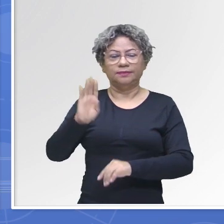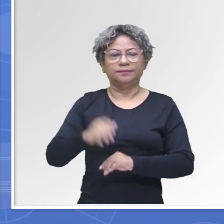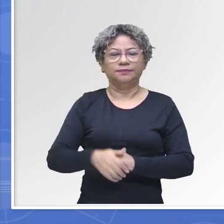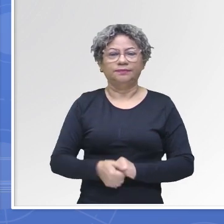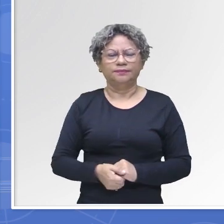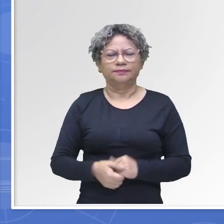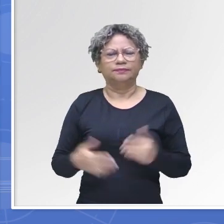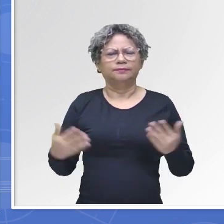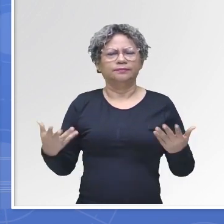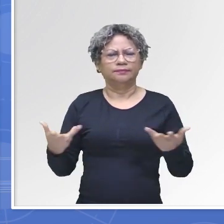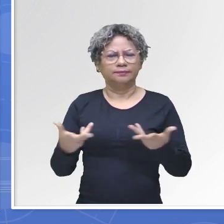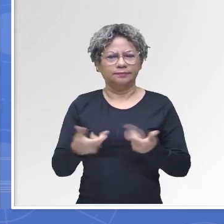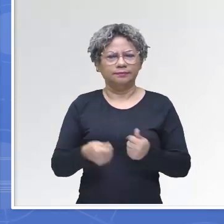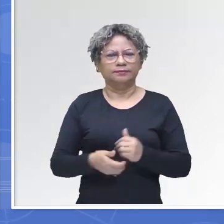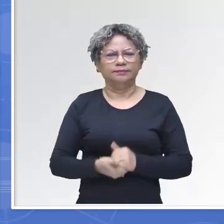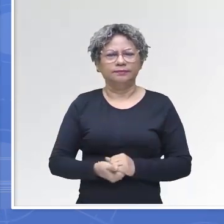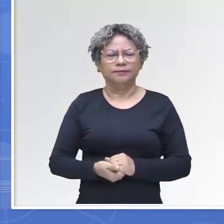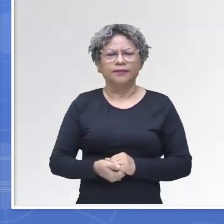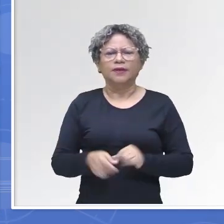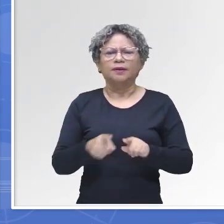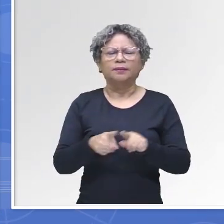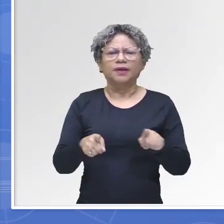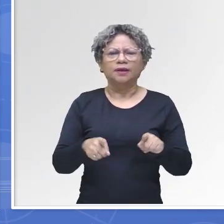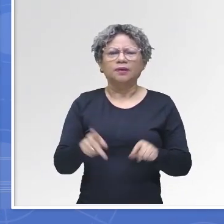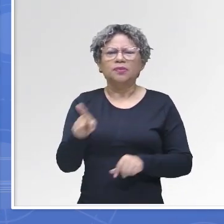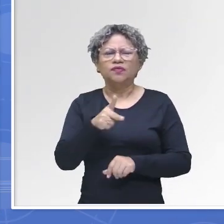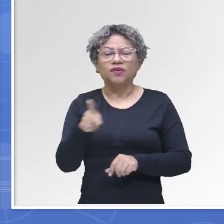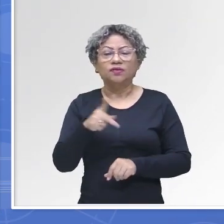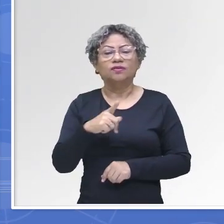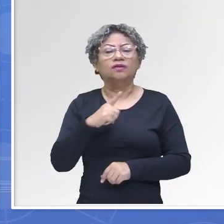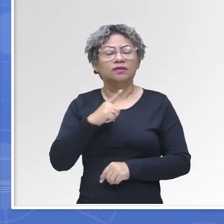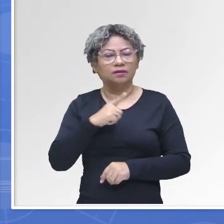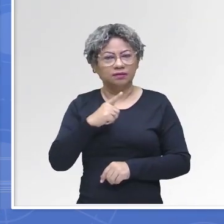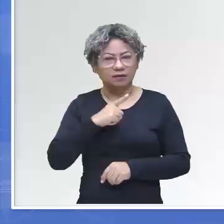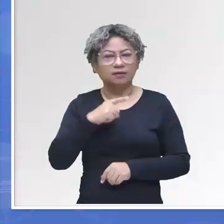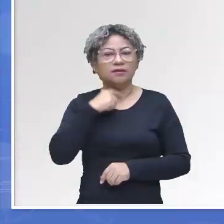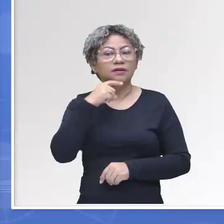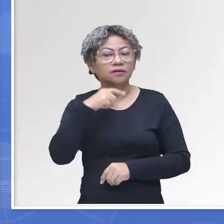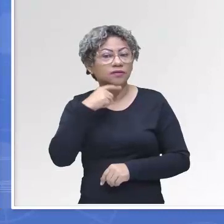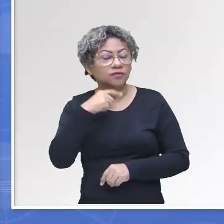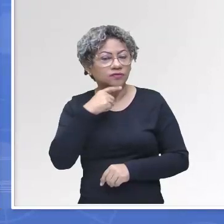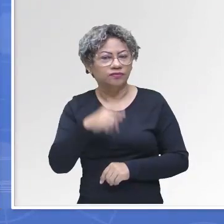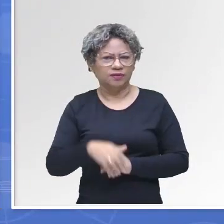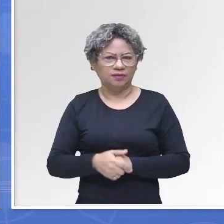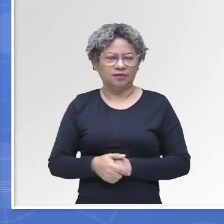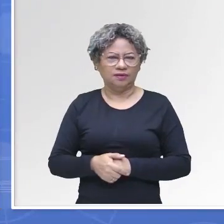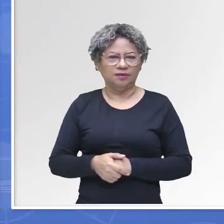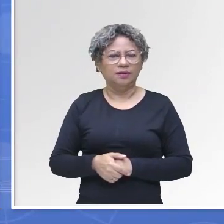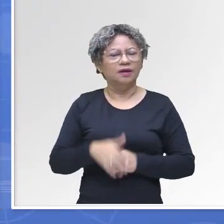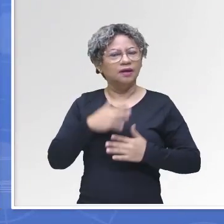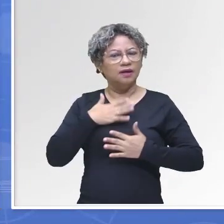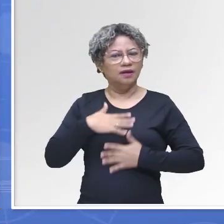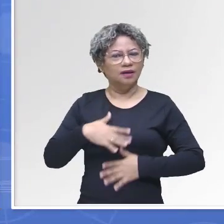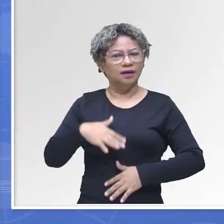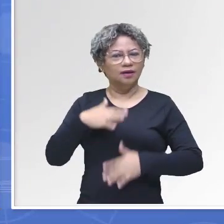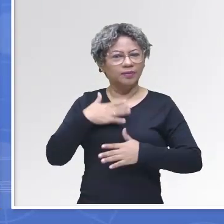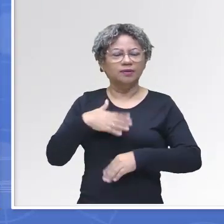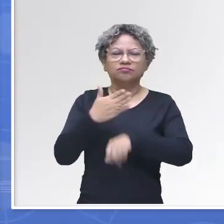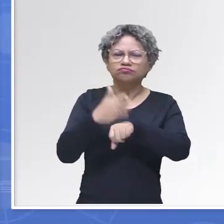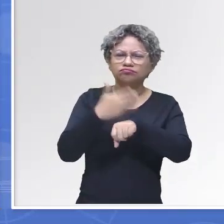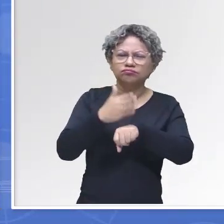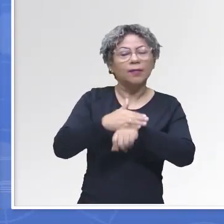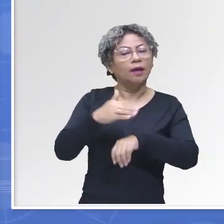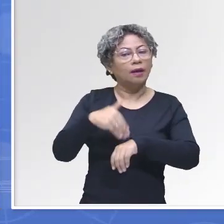Muito bem. Professor, ainda estou em dúvida. Calma, foi a primeira questão. Nós iremos, então,